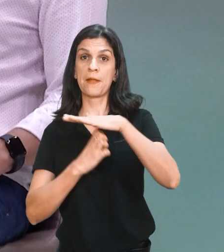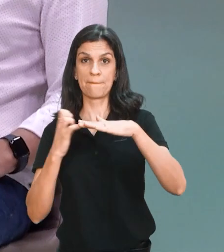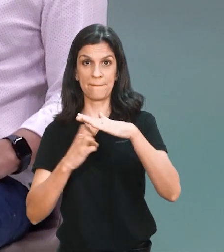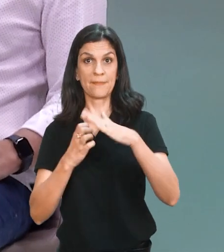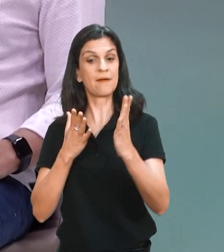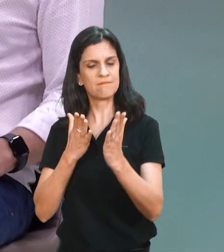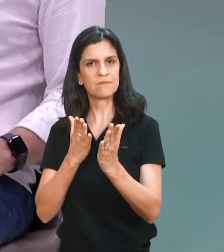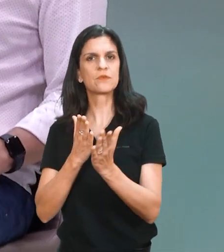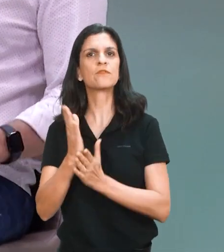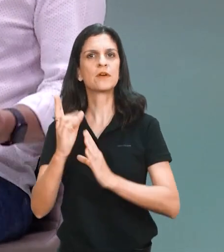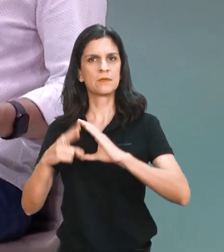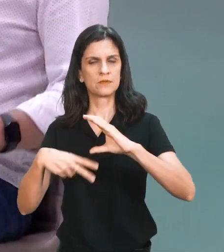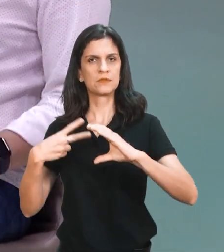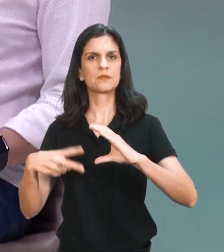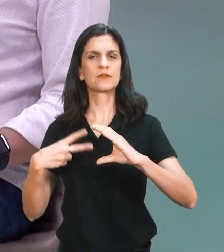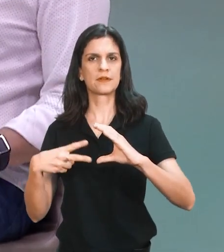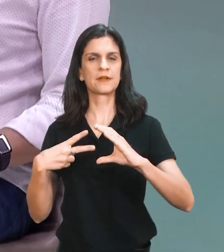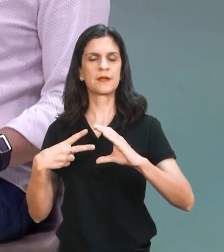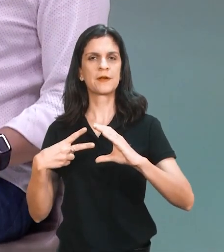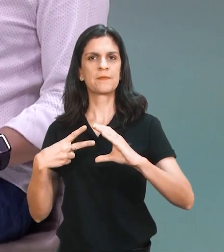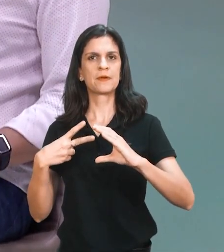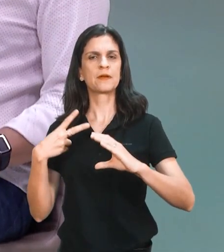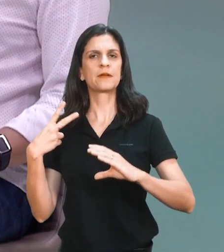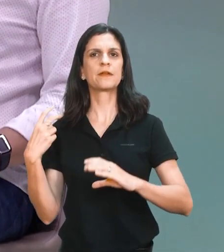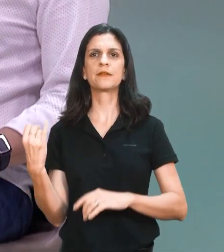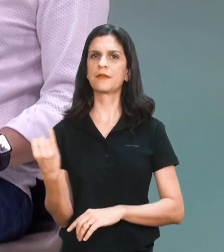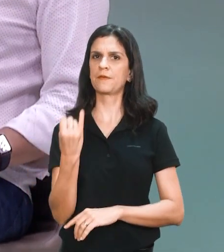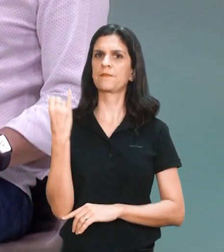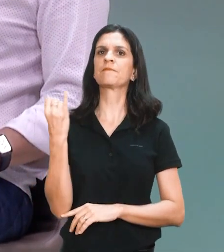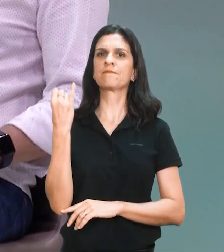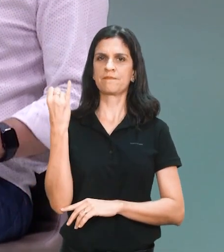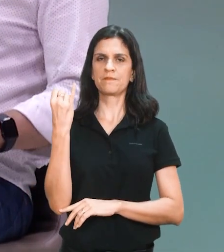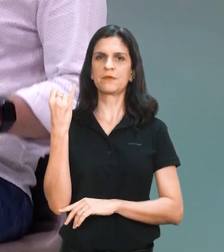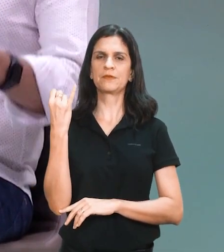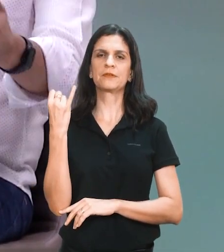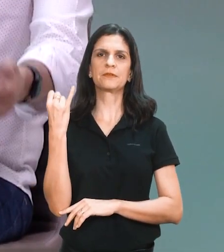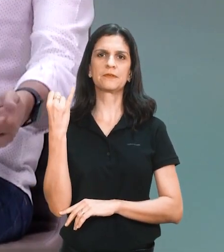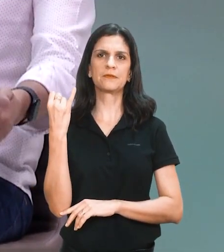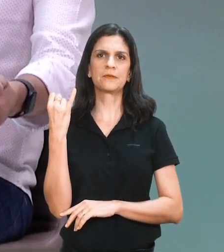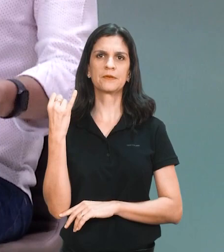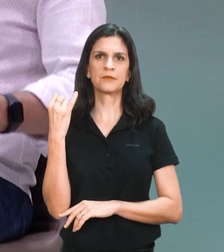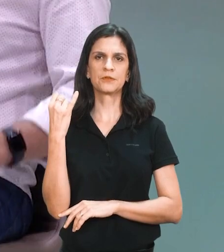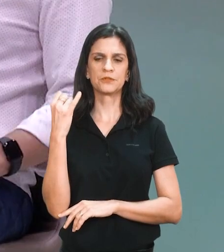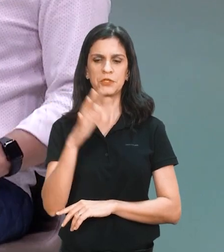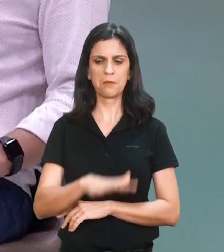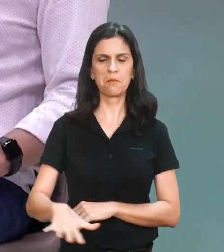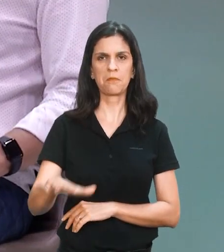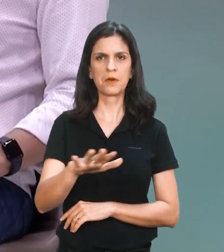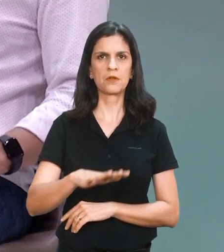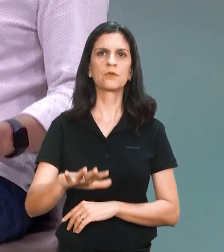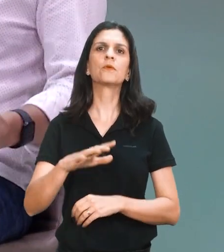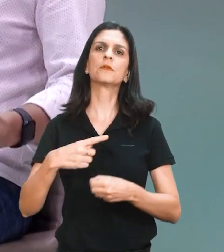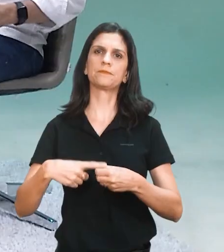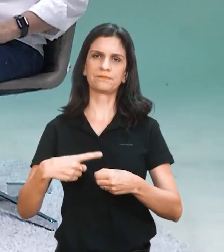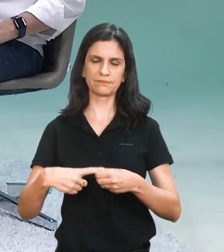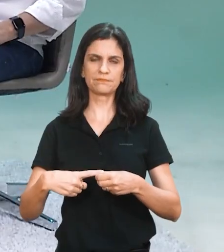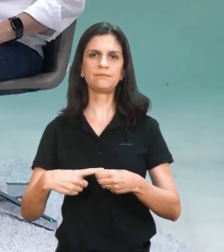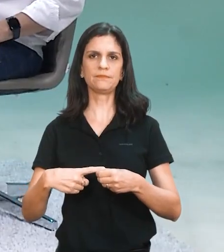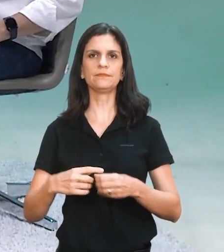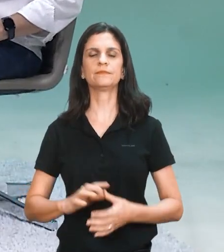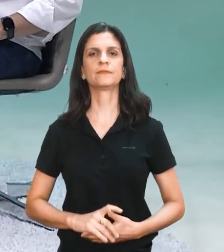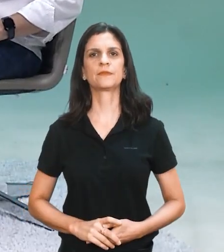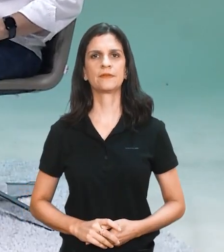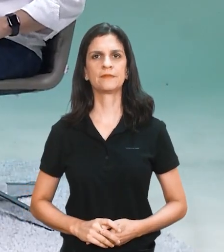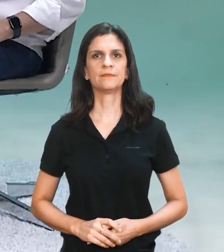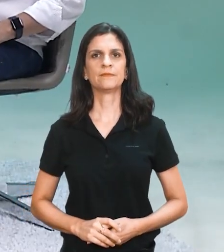nesse processo, aprovamos isso na casa e eu acredito que isso traz depois um benefício para o próprio